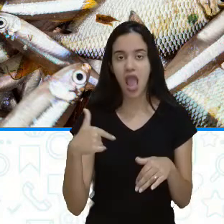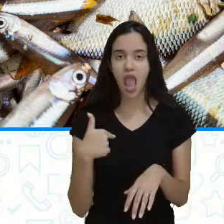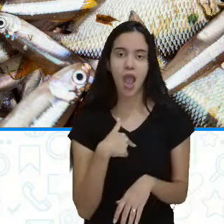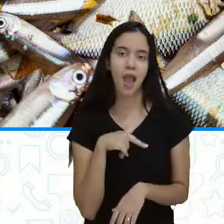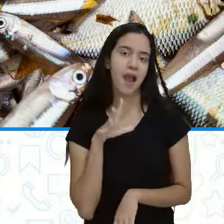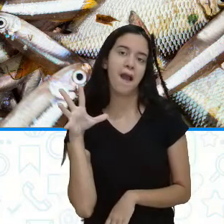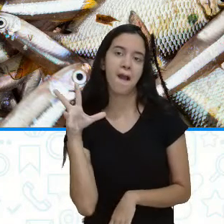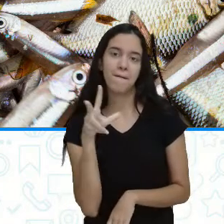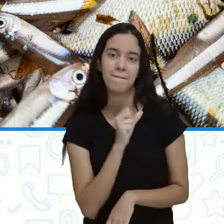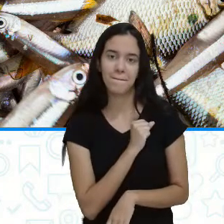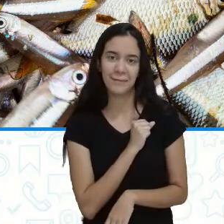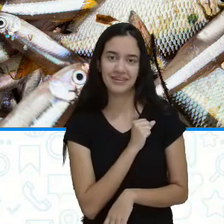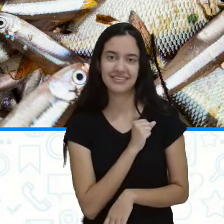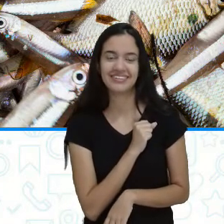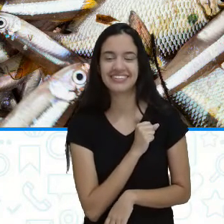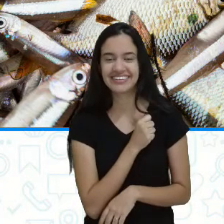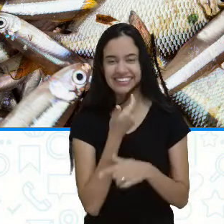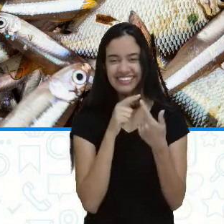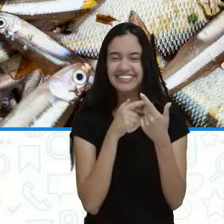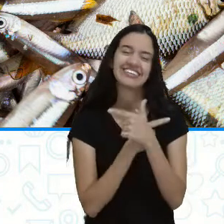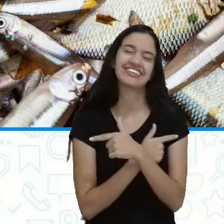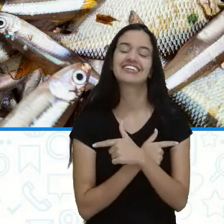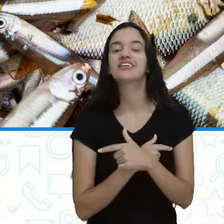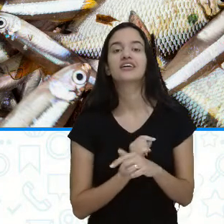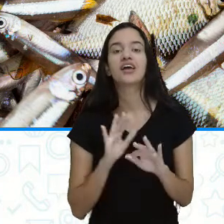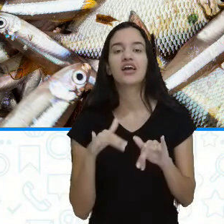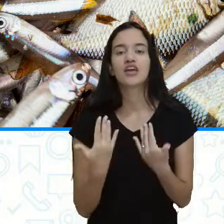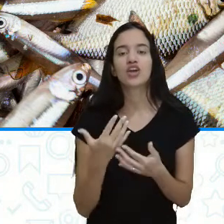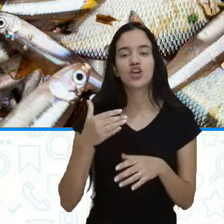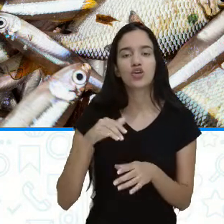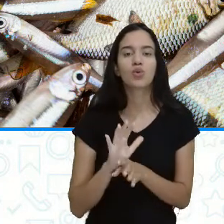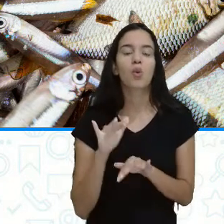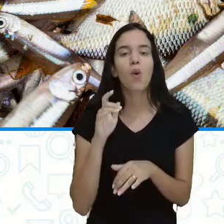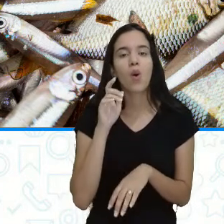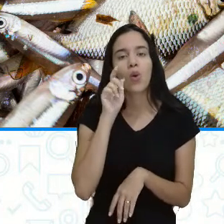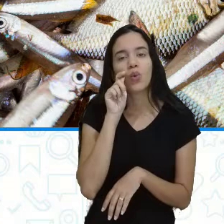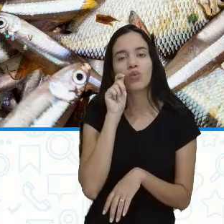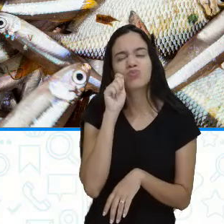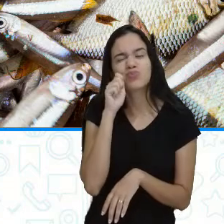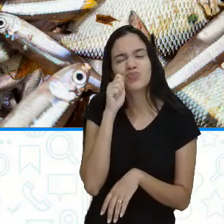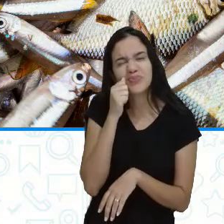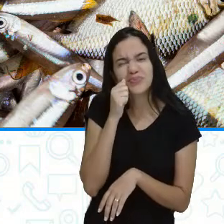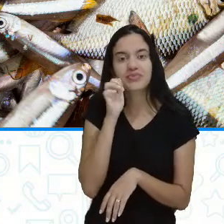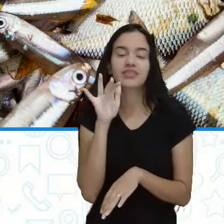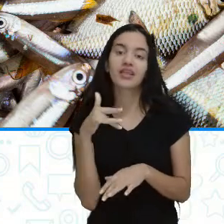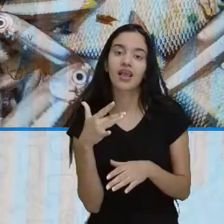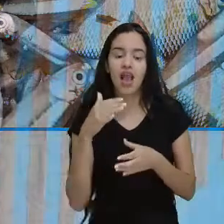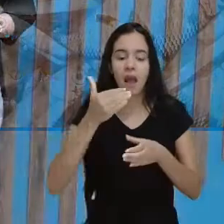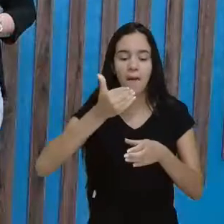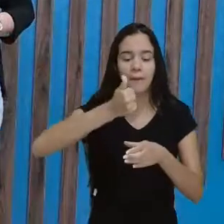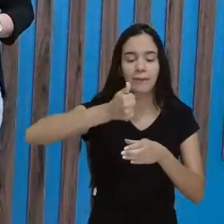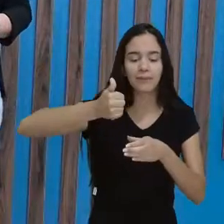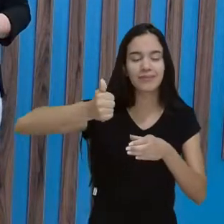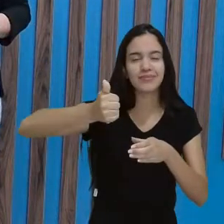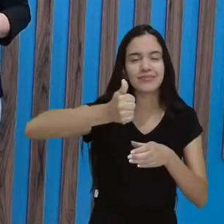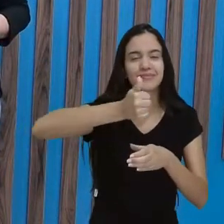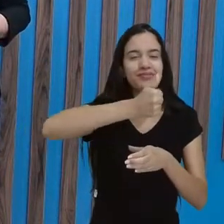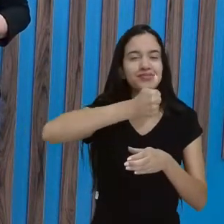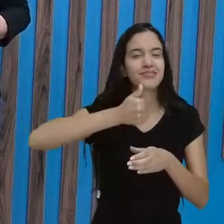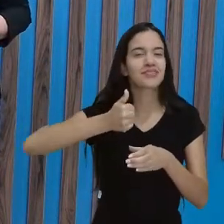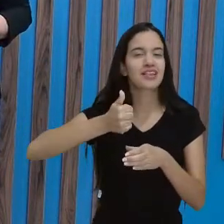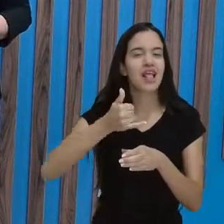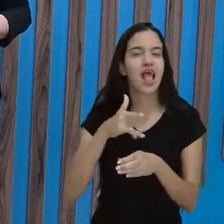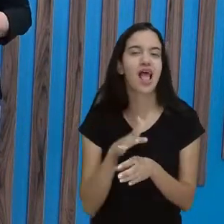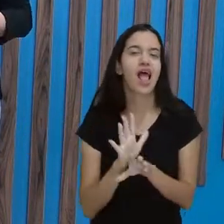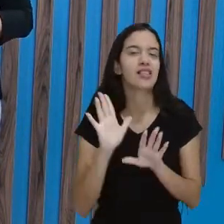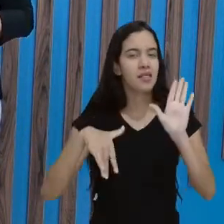Eu amo. E com um limãozinho aí, ó. Esse lambari fritinho, gente, com limão, na